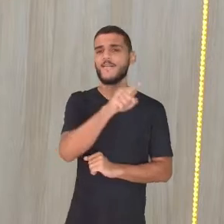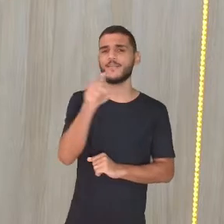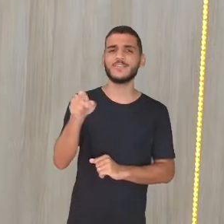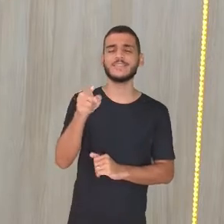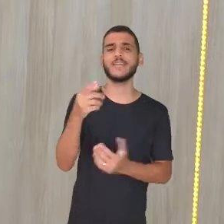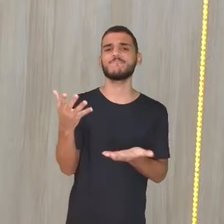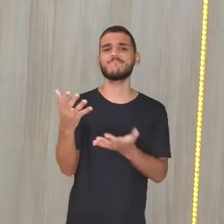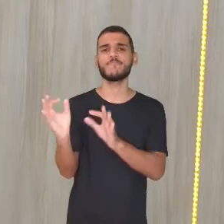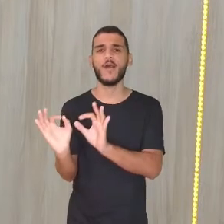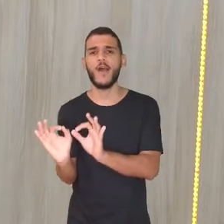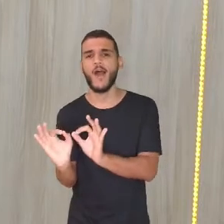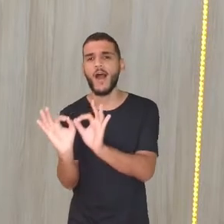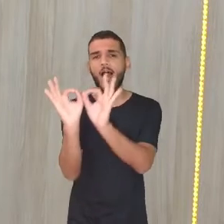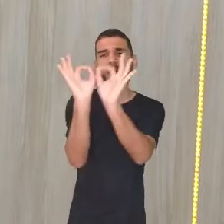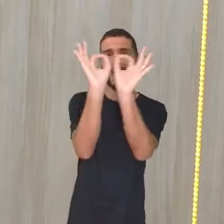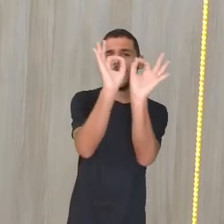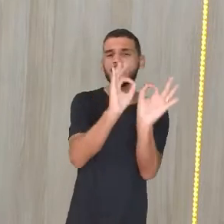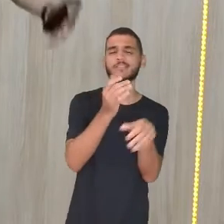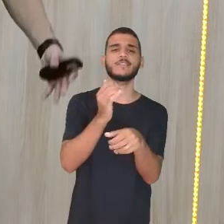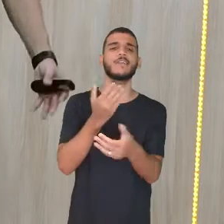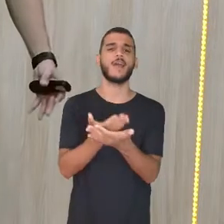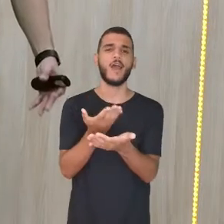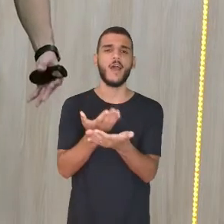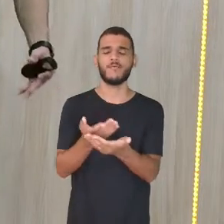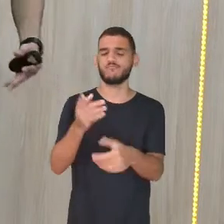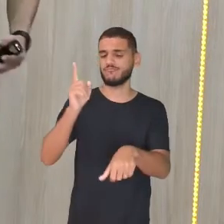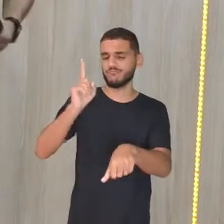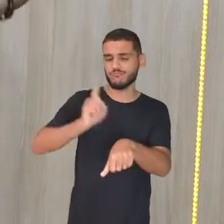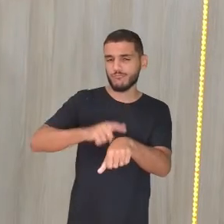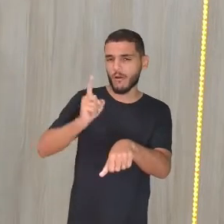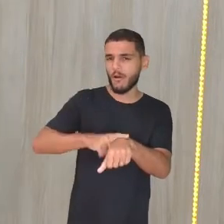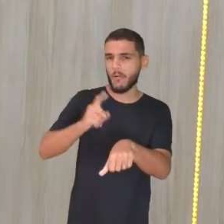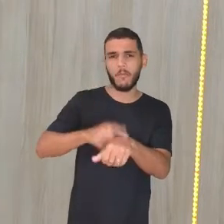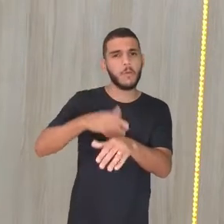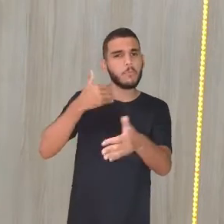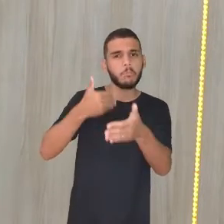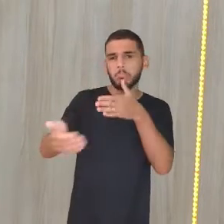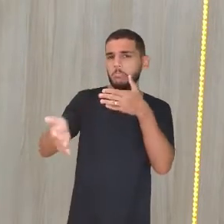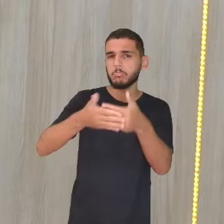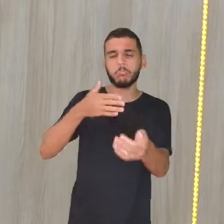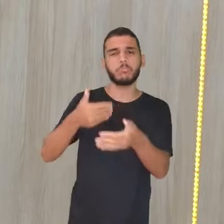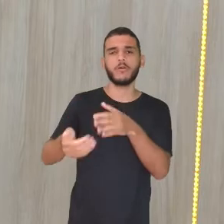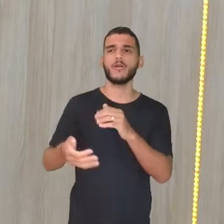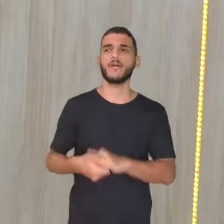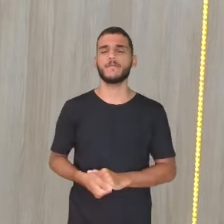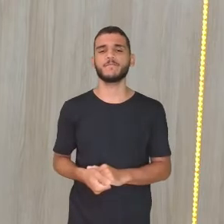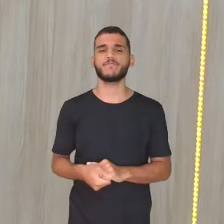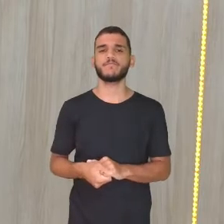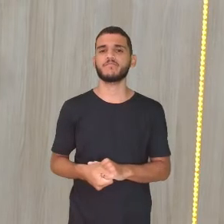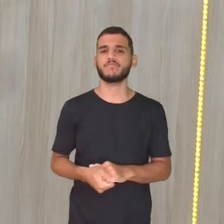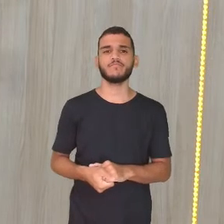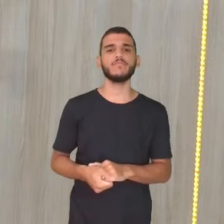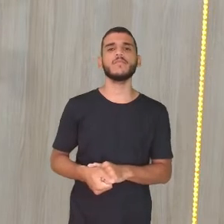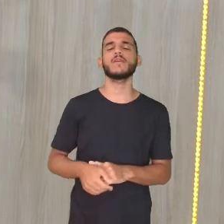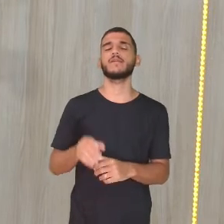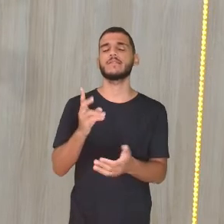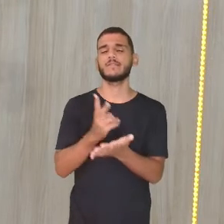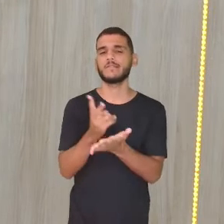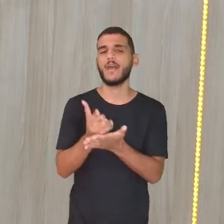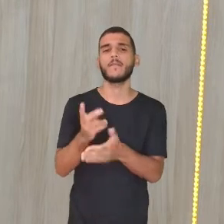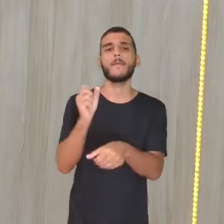você acompanhar nossas aulas no horário que você quiser, no seu tempo, pausando lá os vídeos,